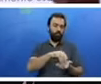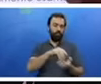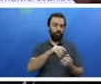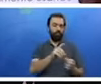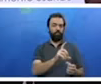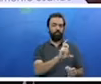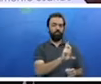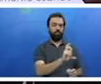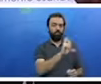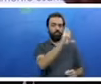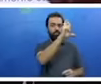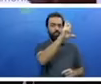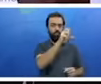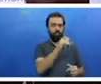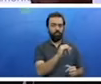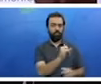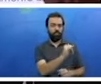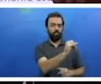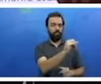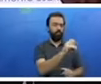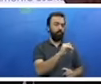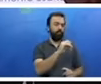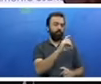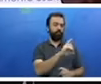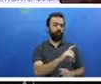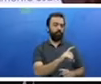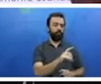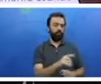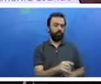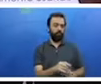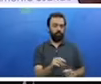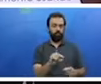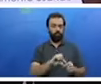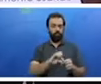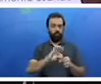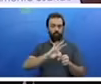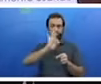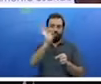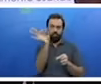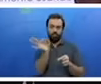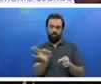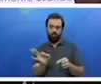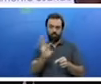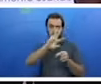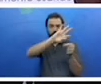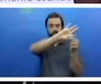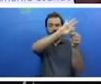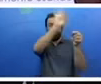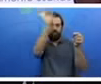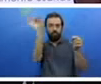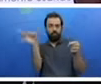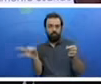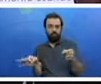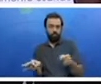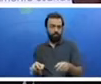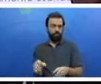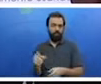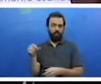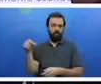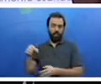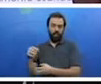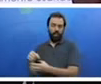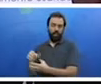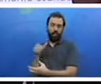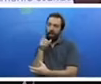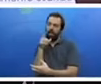tem aqui um sistema elétrico. Nesse sistema elétrico, os dois fios estão colocados num recipiente com água pura. E